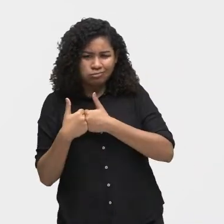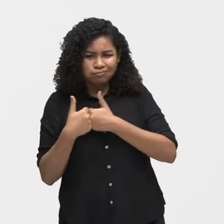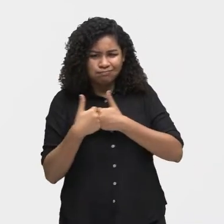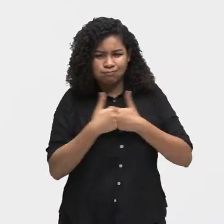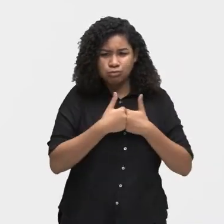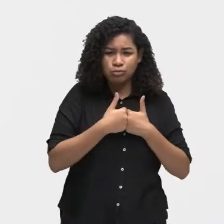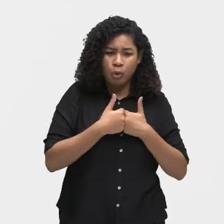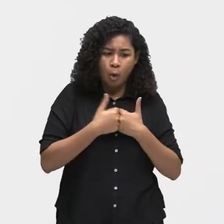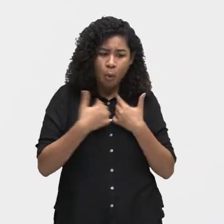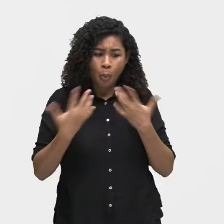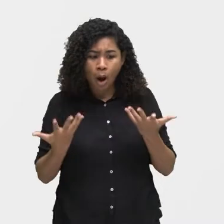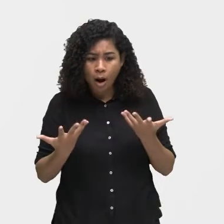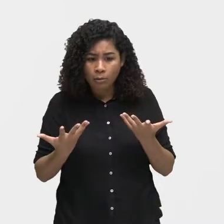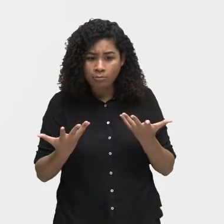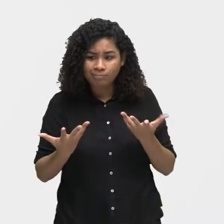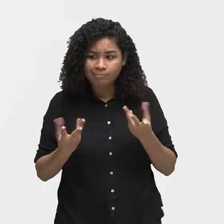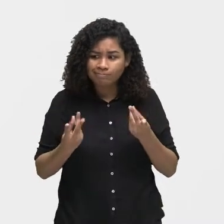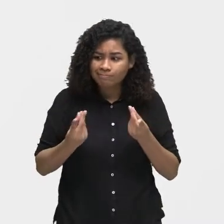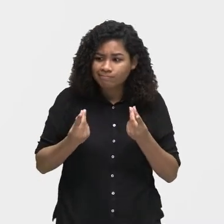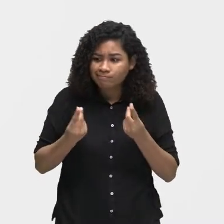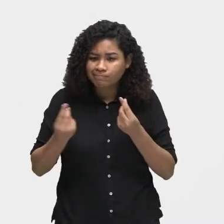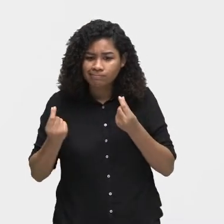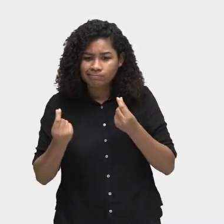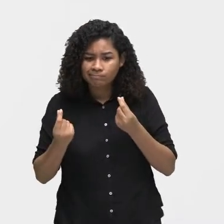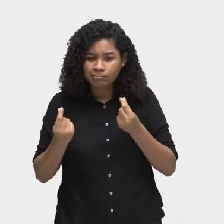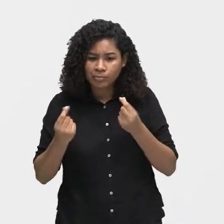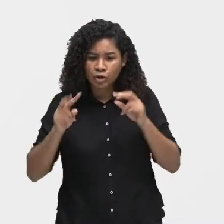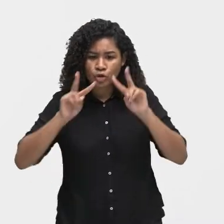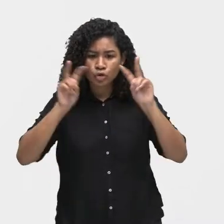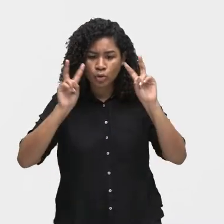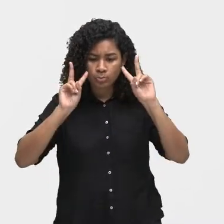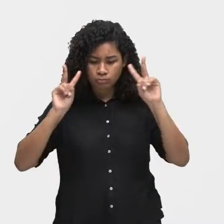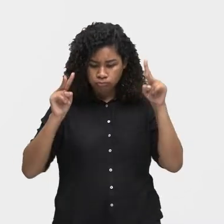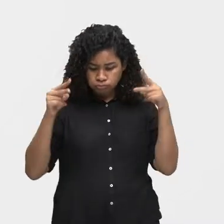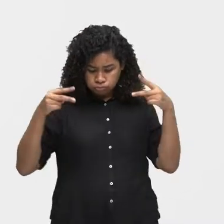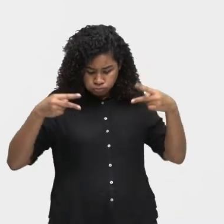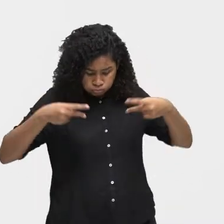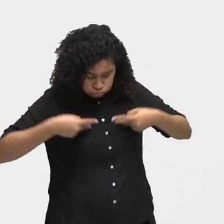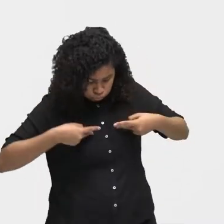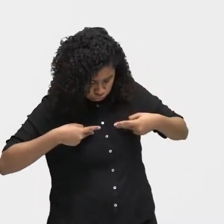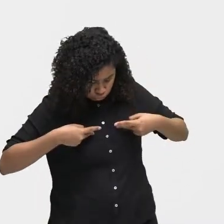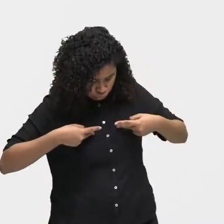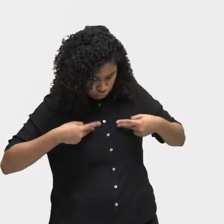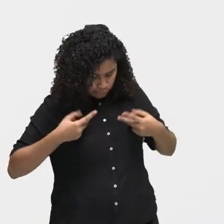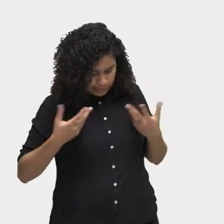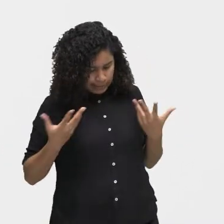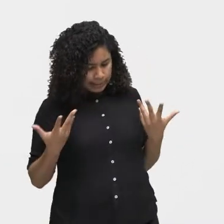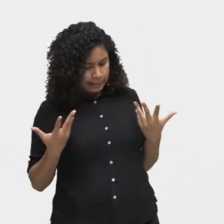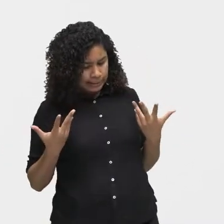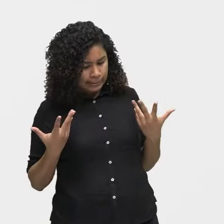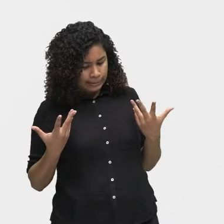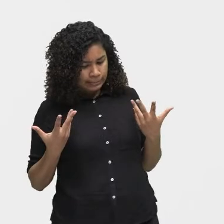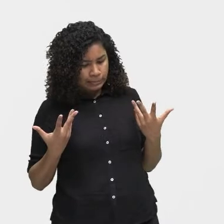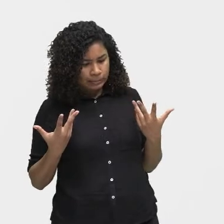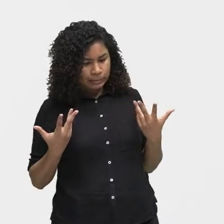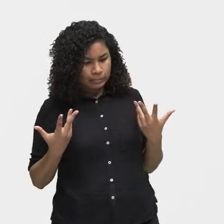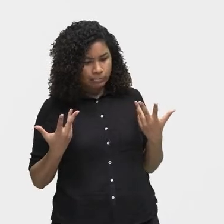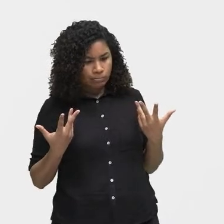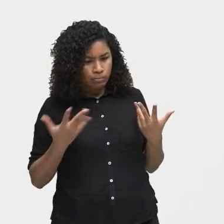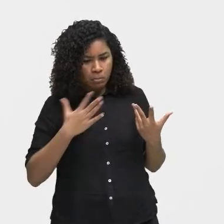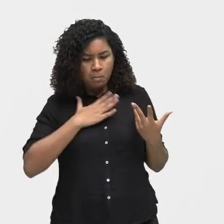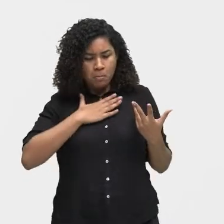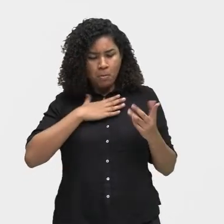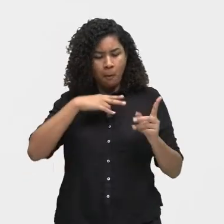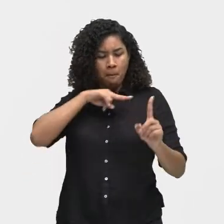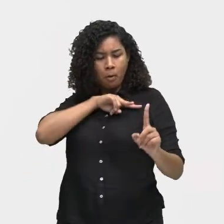teu olhar em relação a você mesmo? Qual é o teu olhar em relação às pessoas que